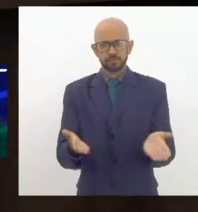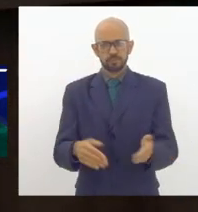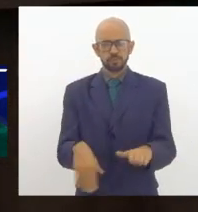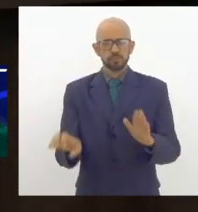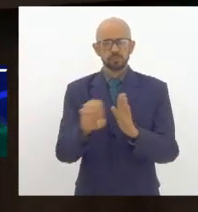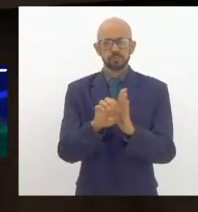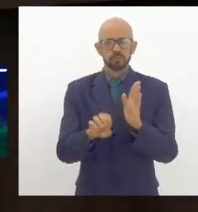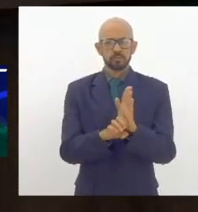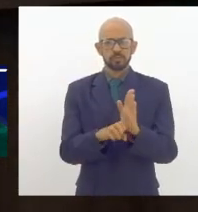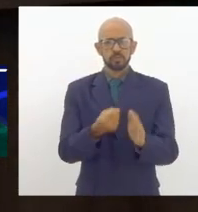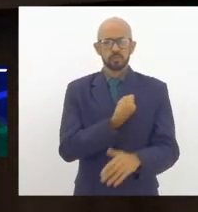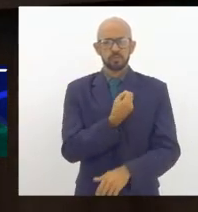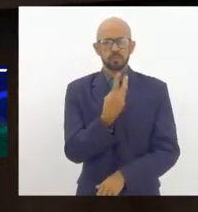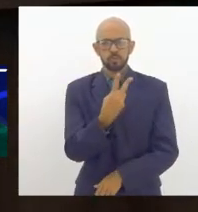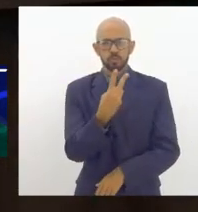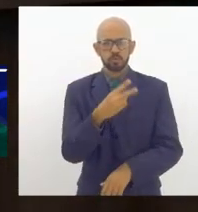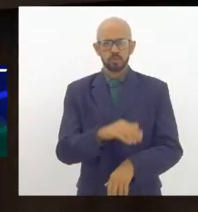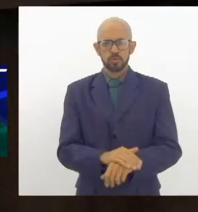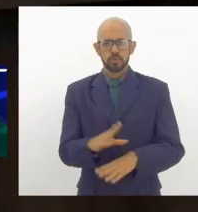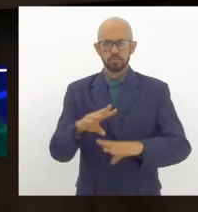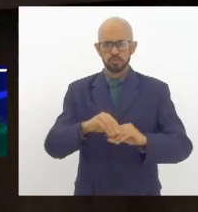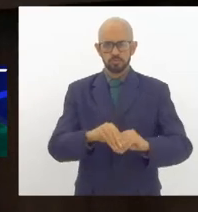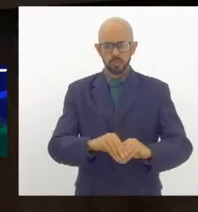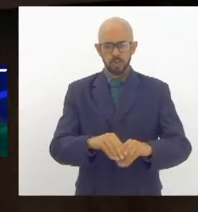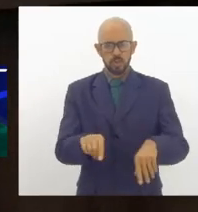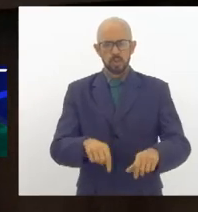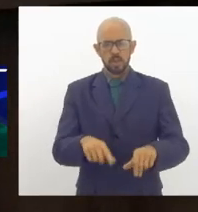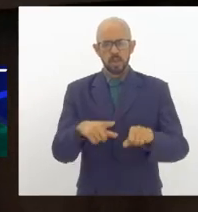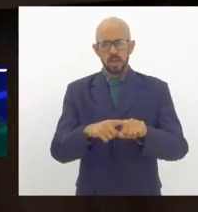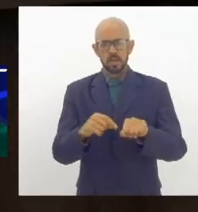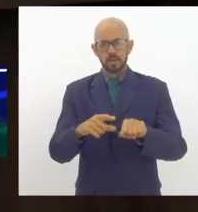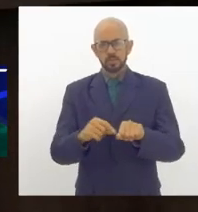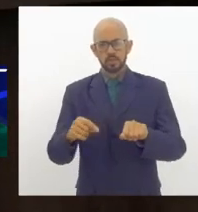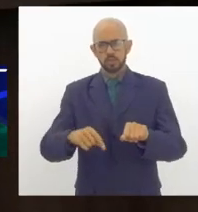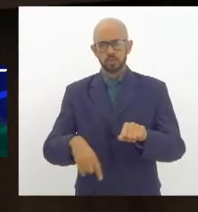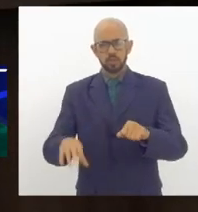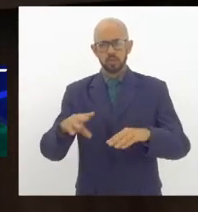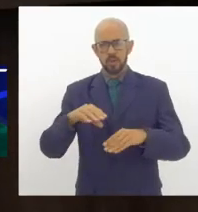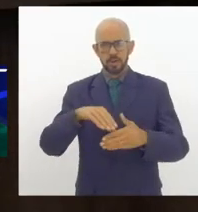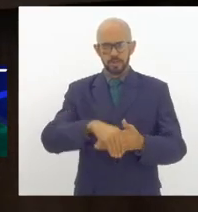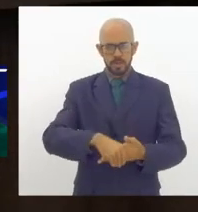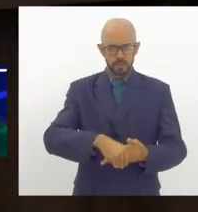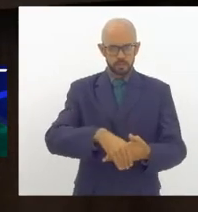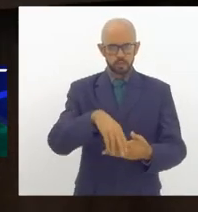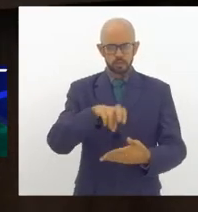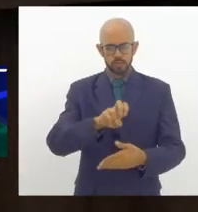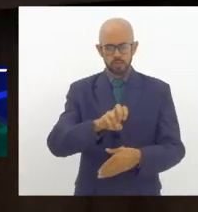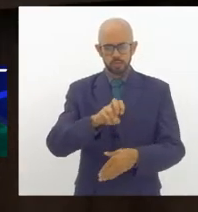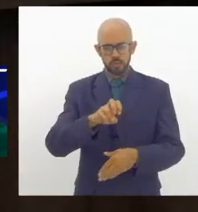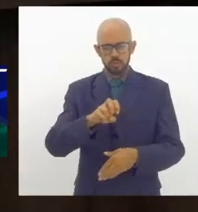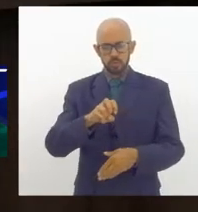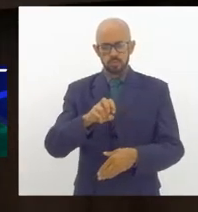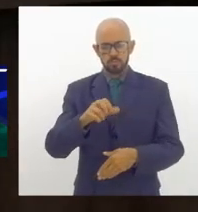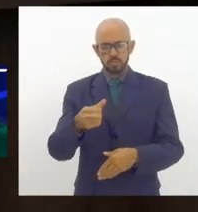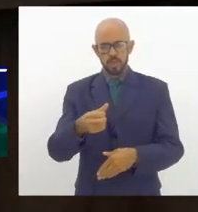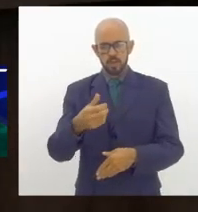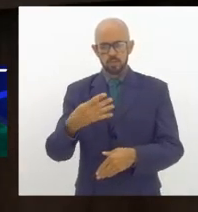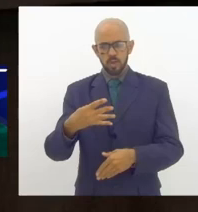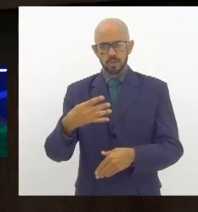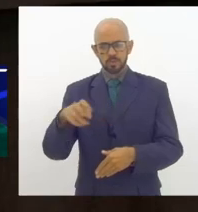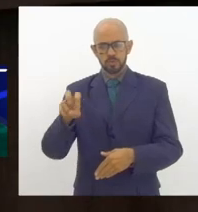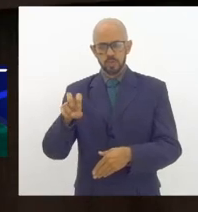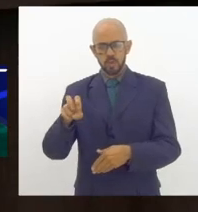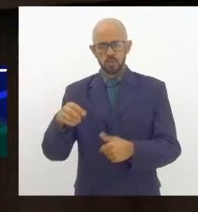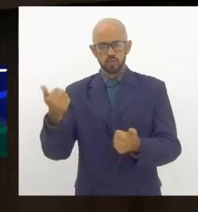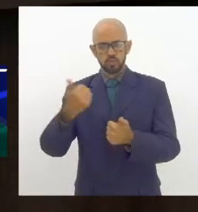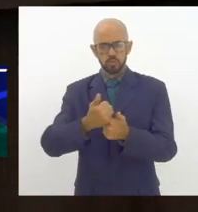aditiva 12 artigo o anexo da lei 5645 de 10 passar a vigorar com